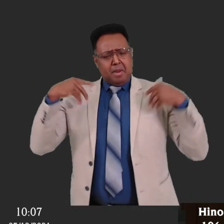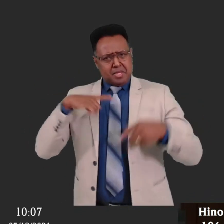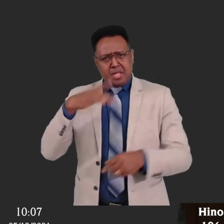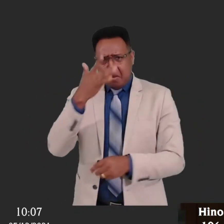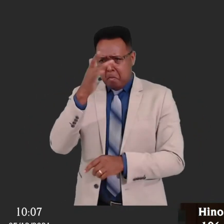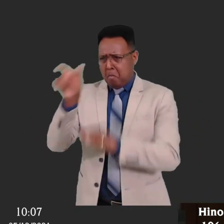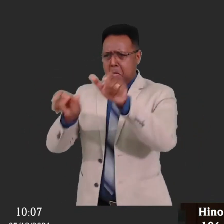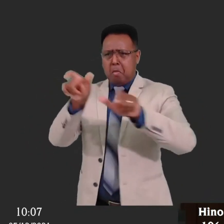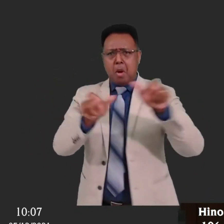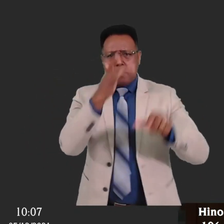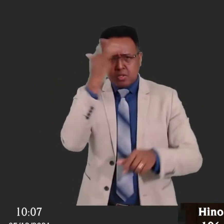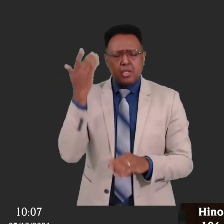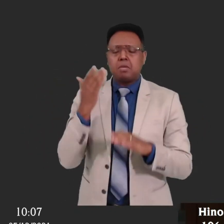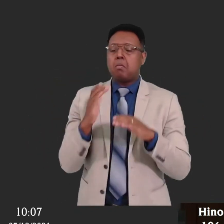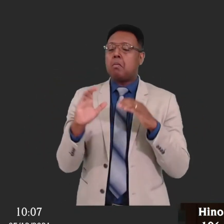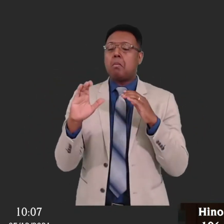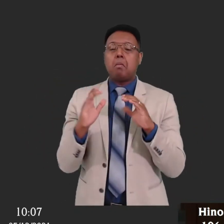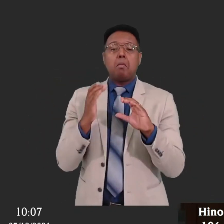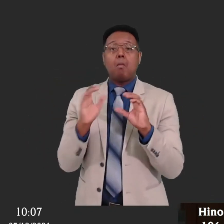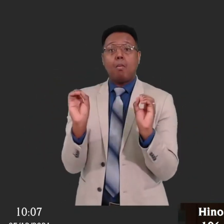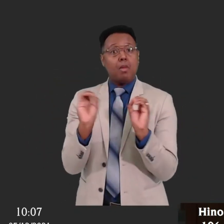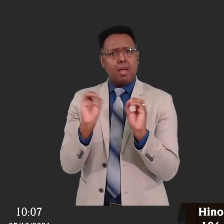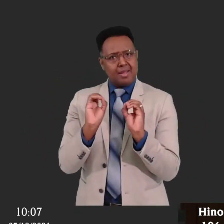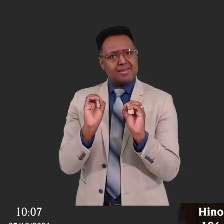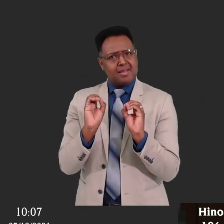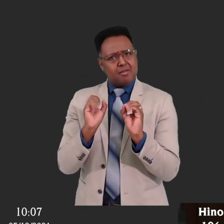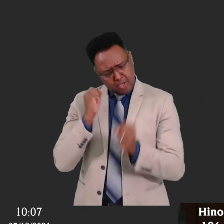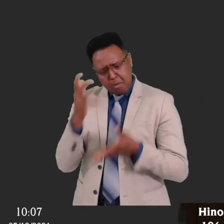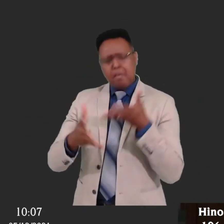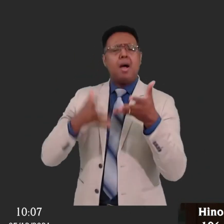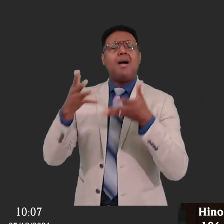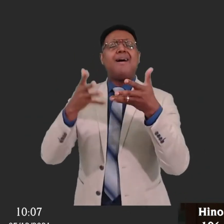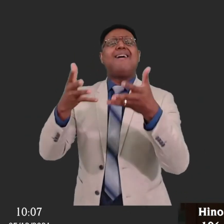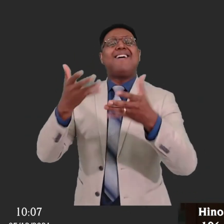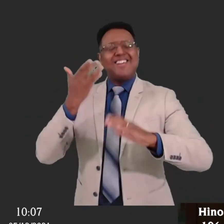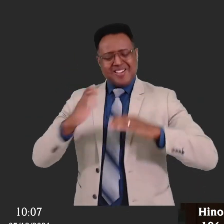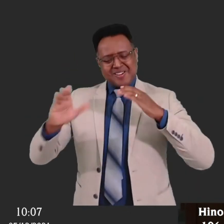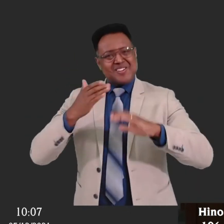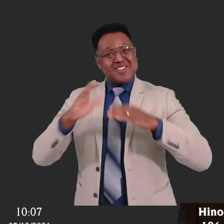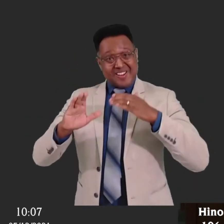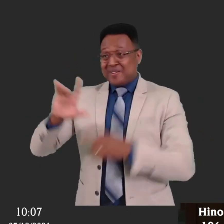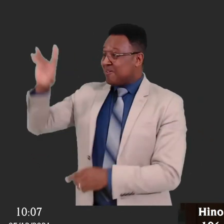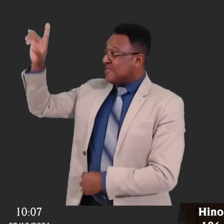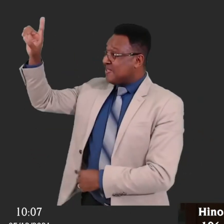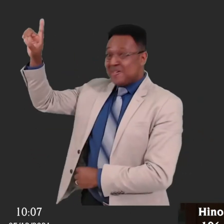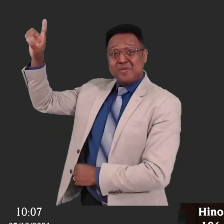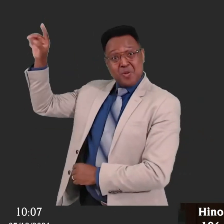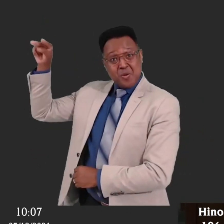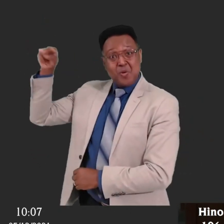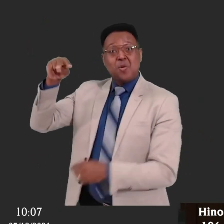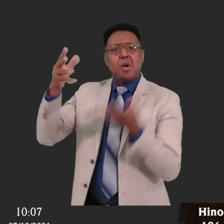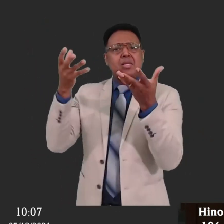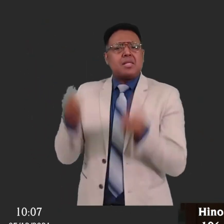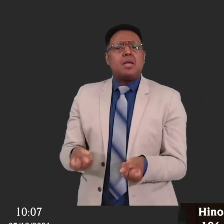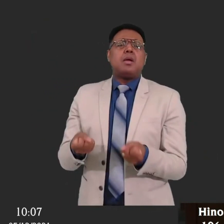cantando. Vamos louvar o Senhor. O Senhor aceita o nosso louvor de coração. Eu não estou ouvindo o